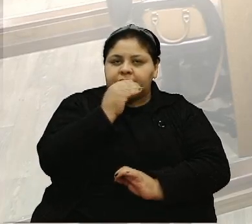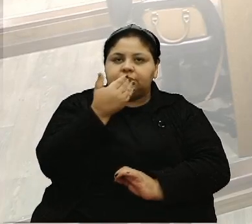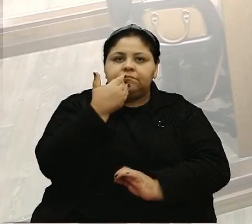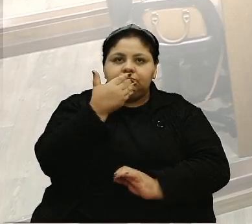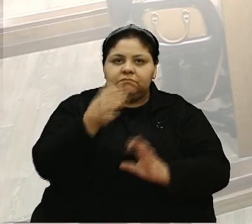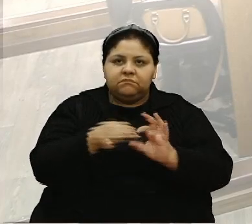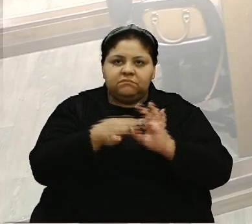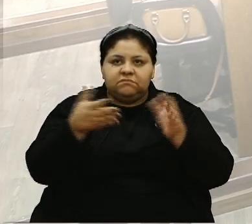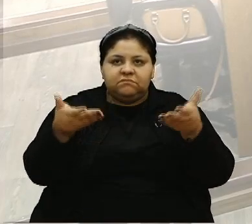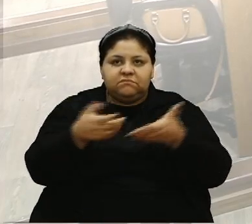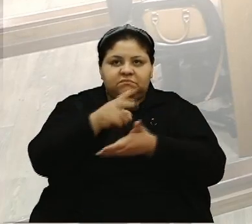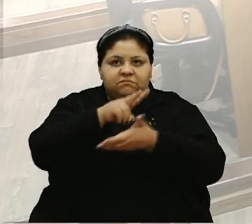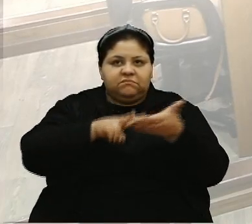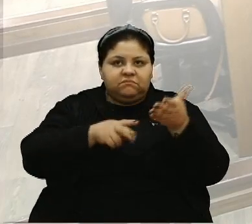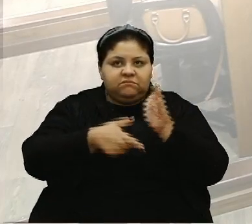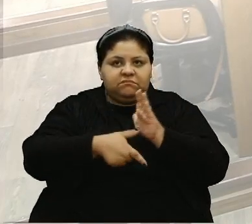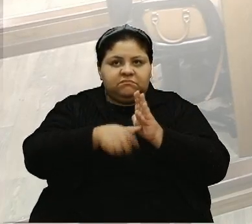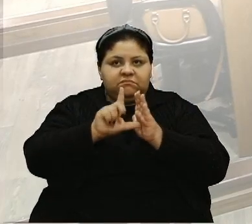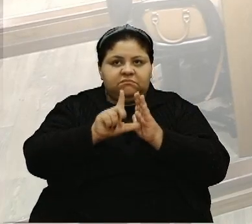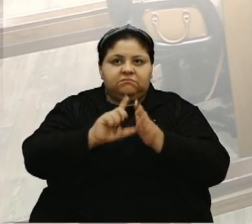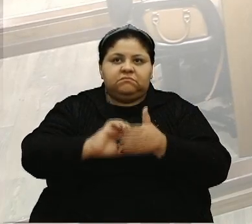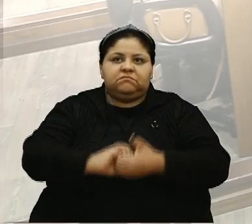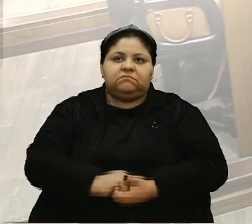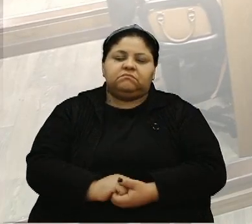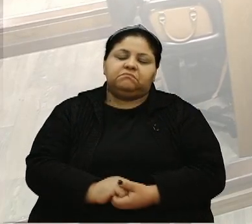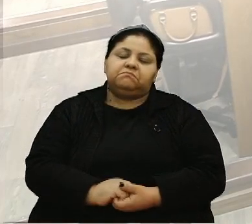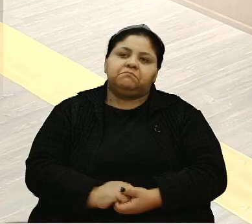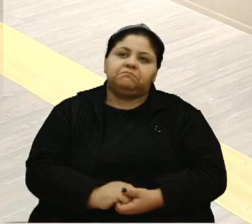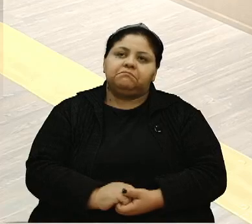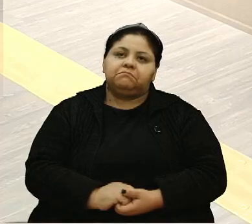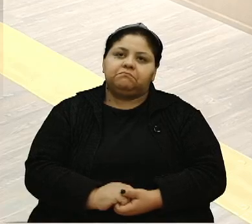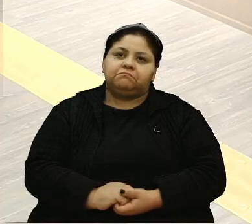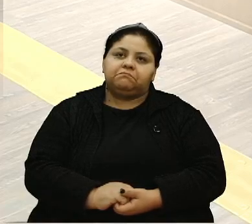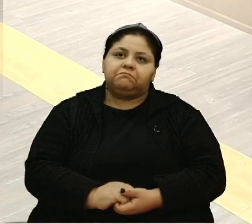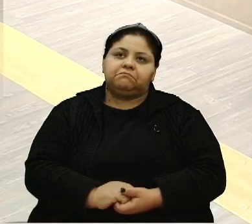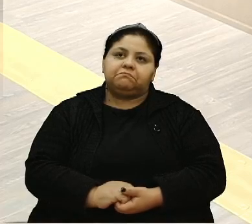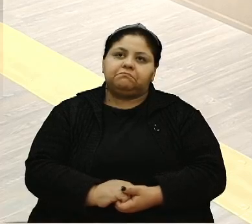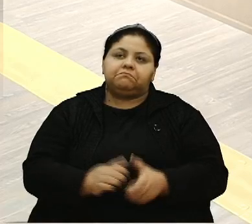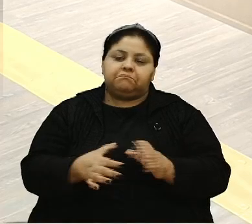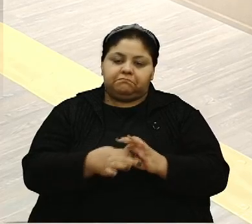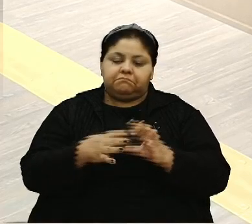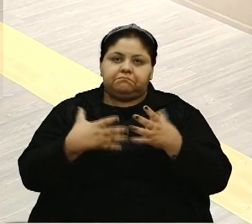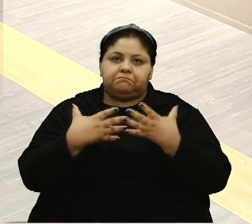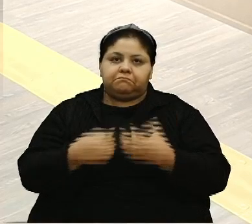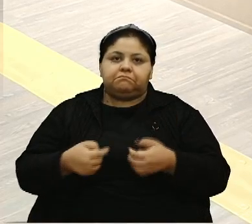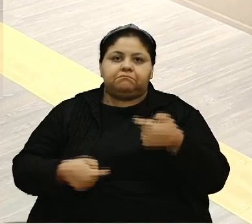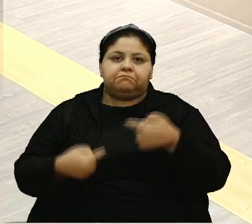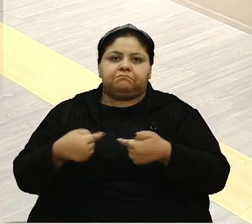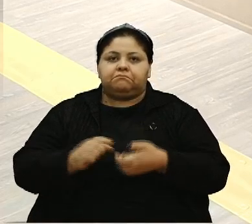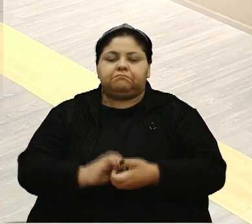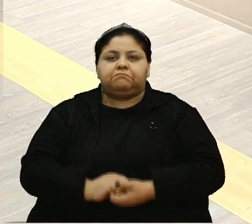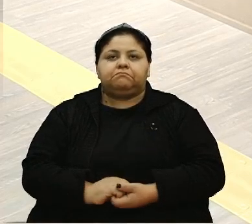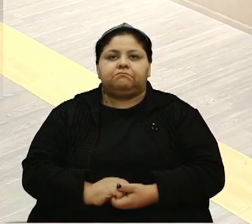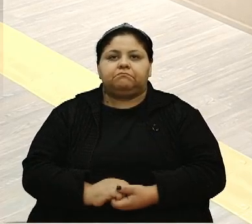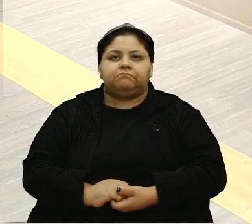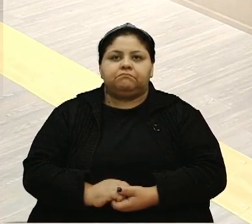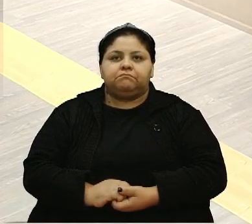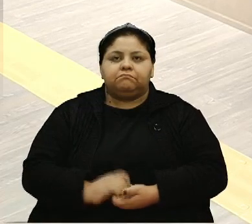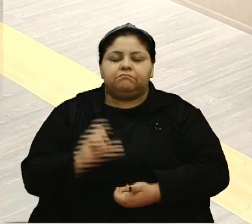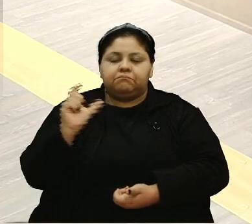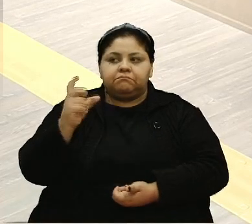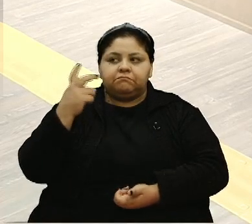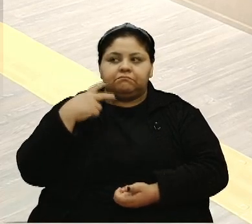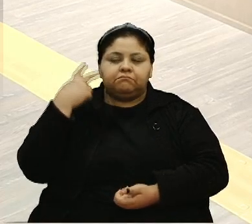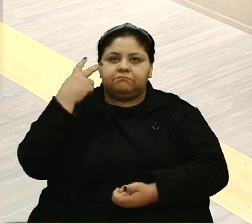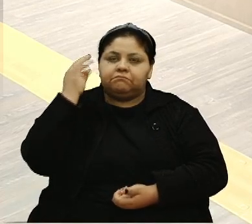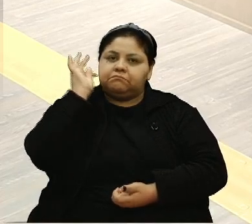Peço dispensa da leitura por ter sido realizada na primeira discussão. Dispensa concedida. Em discussão. Peço a palavra. Com a